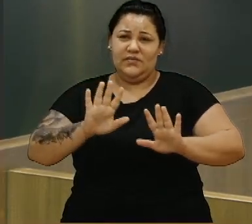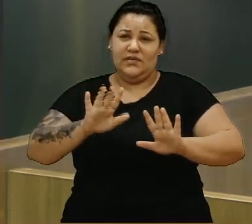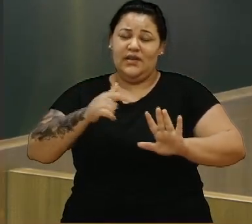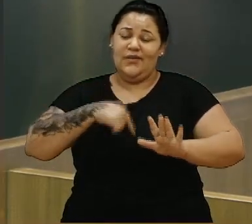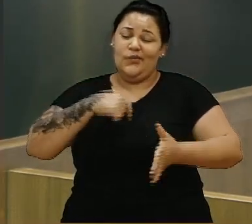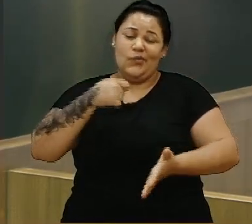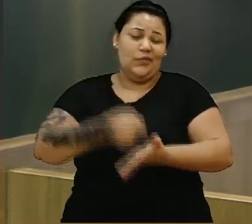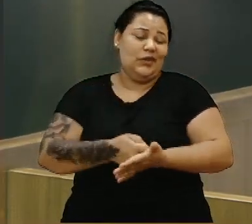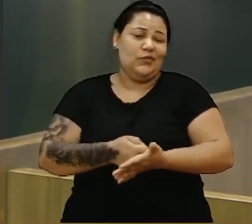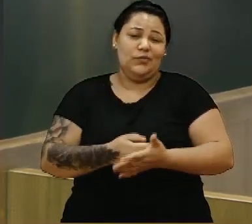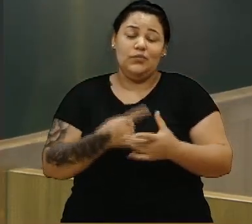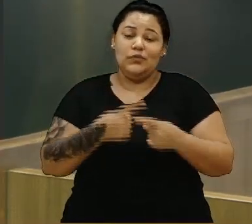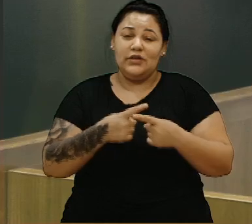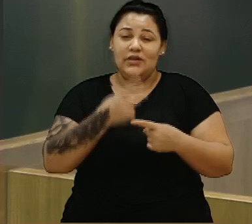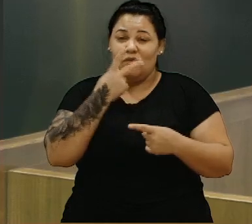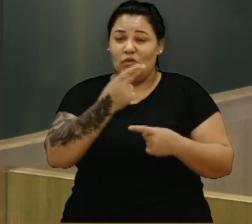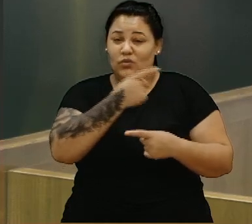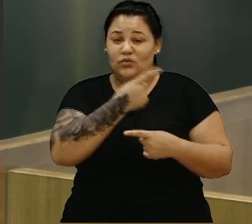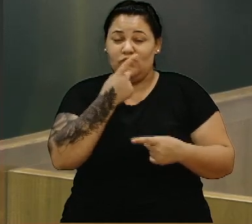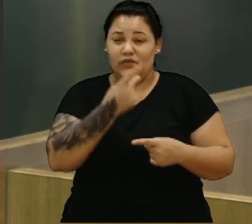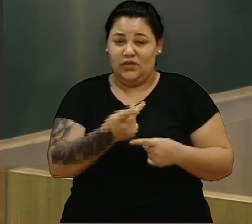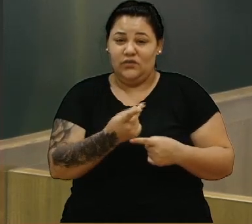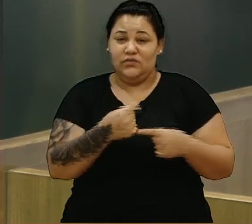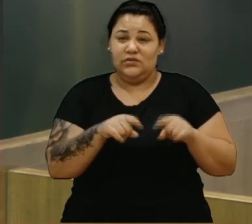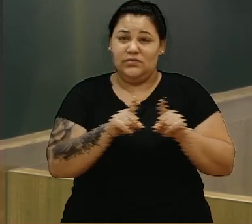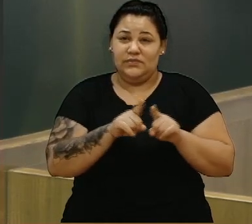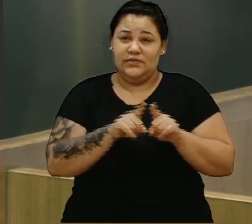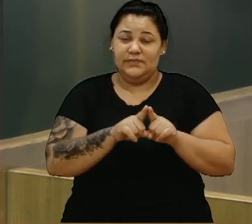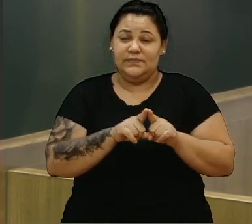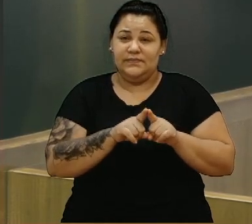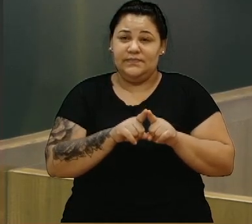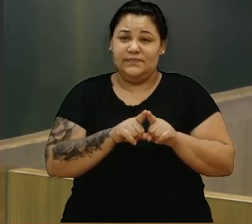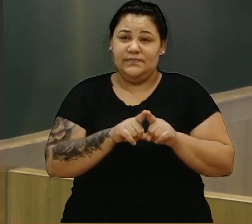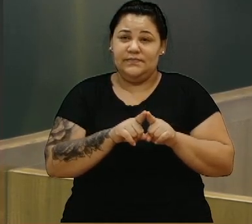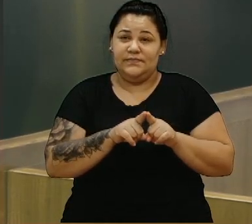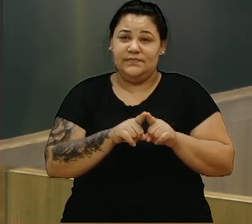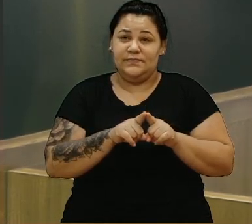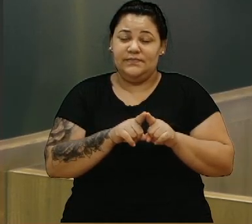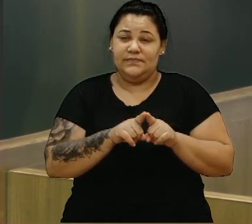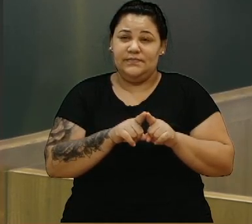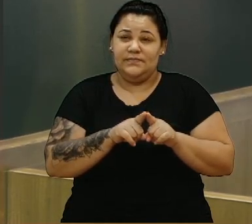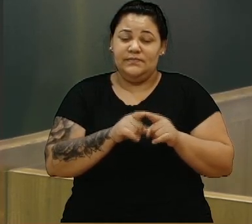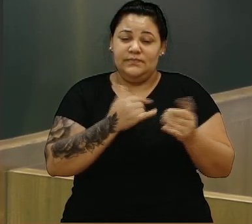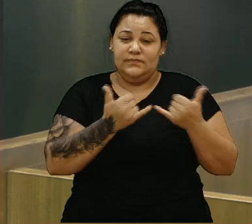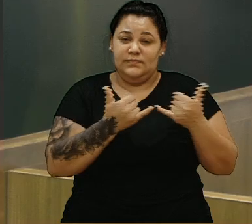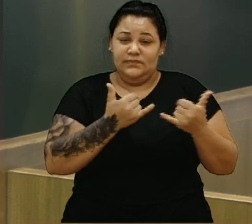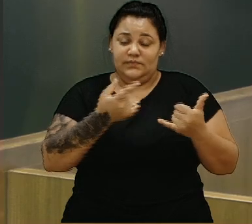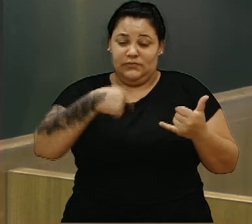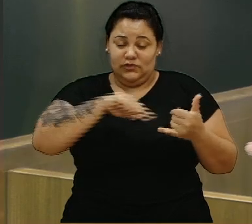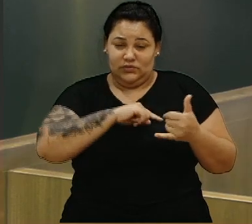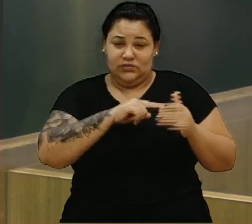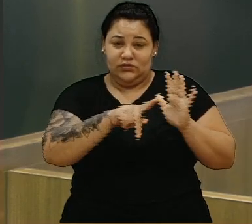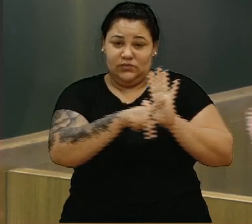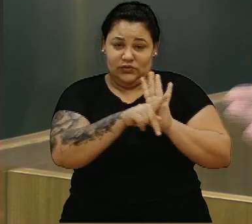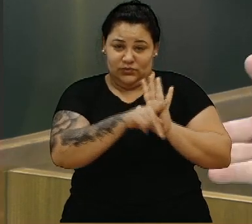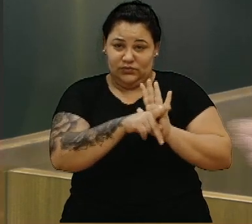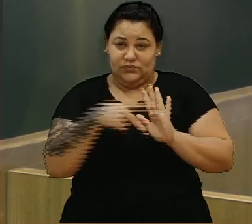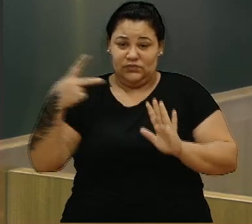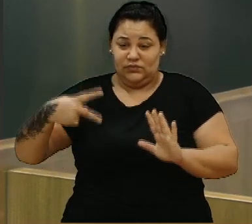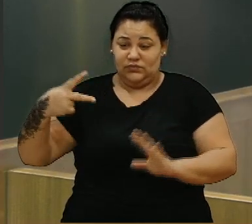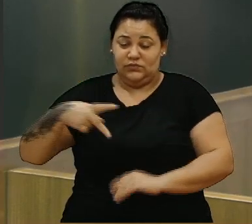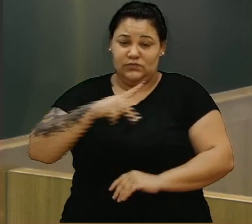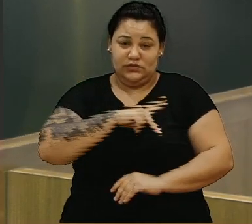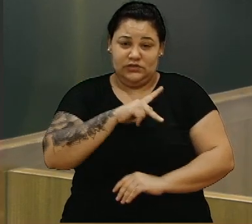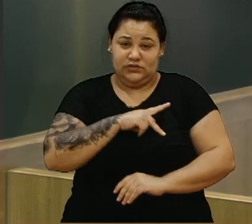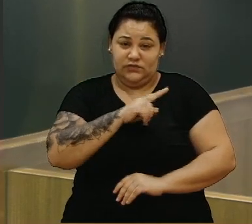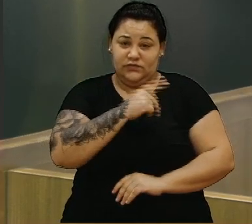obrigo, como você falou de hipocrisia, né? Por exemplo, o nosso próprio vice-presidente foi